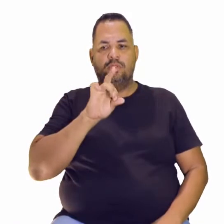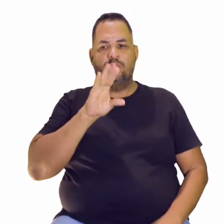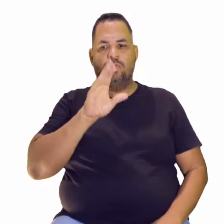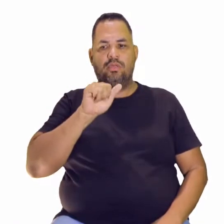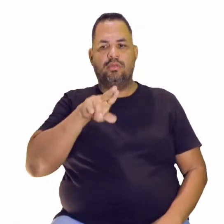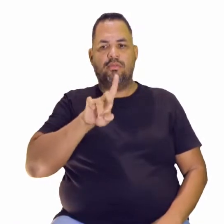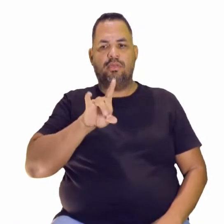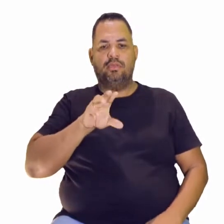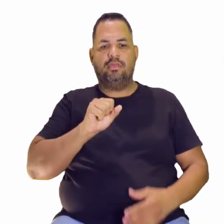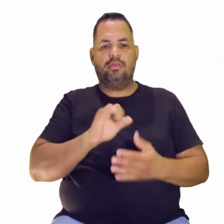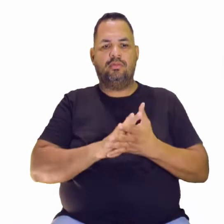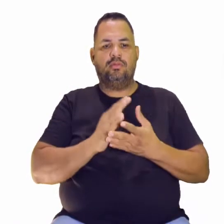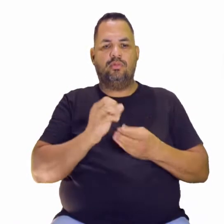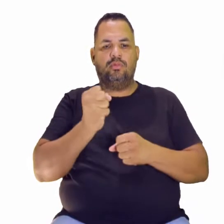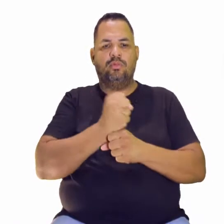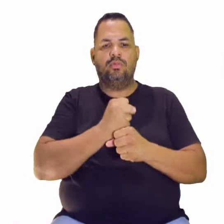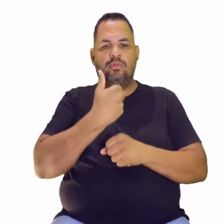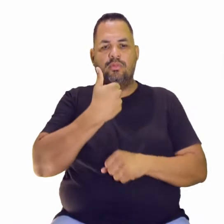em